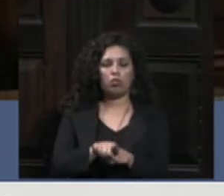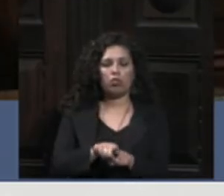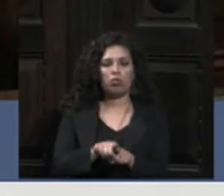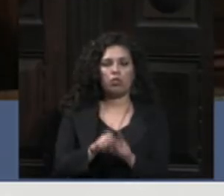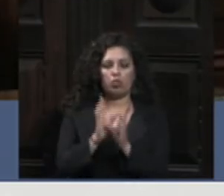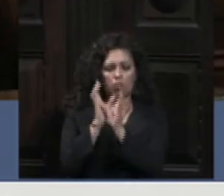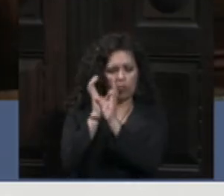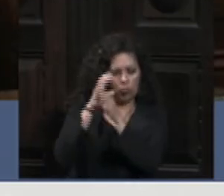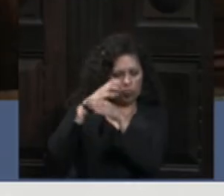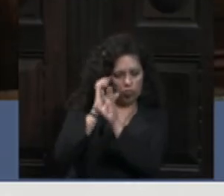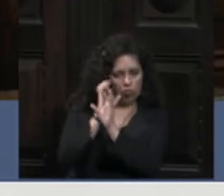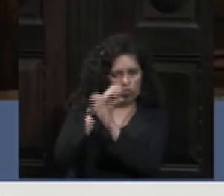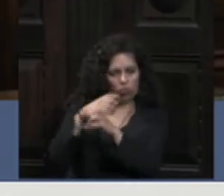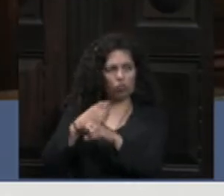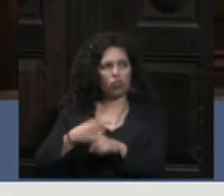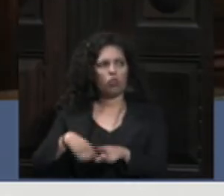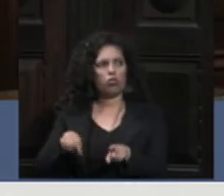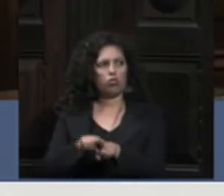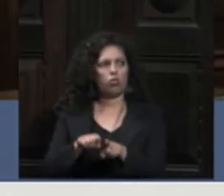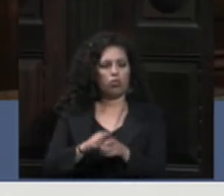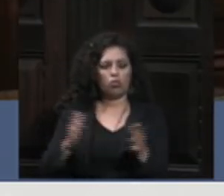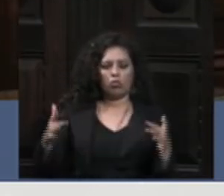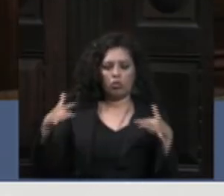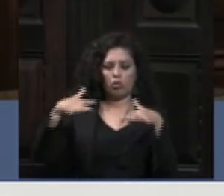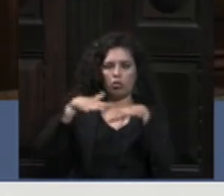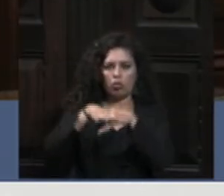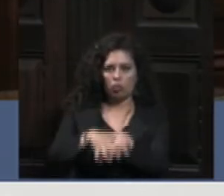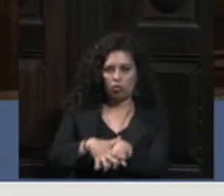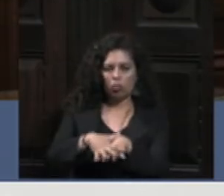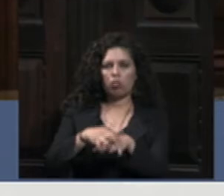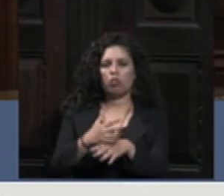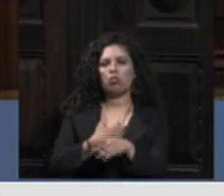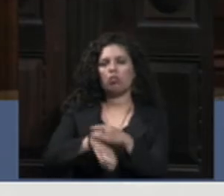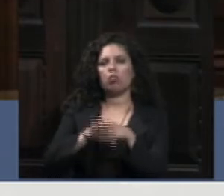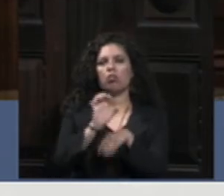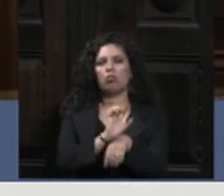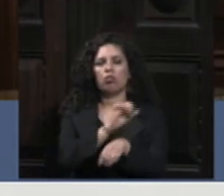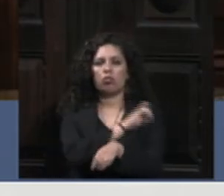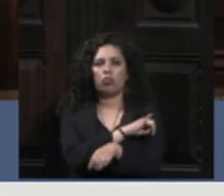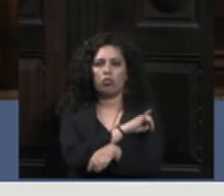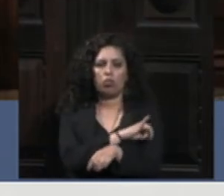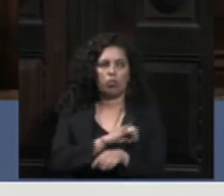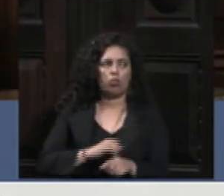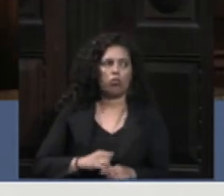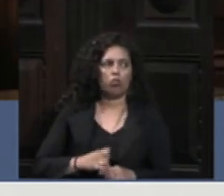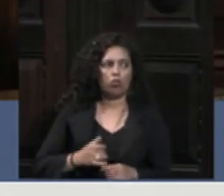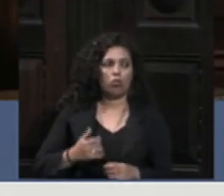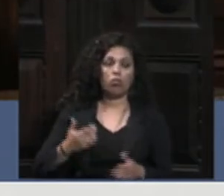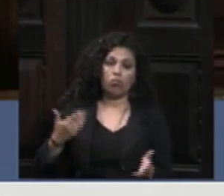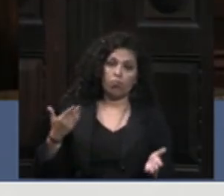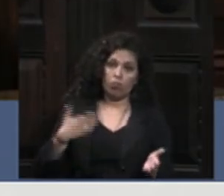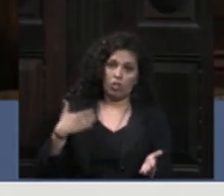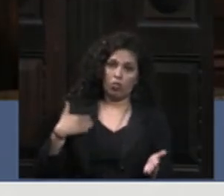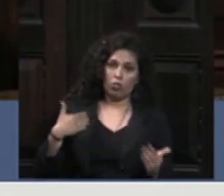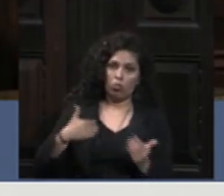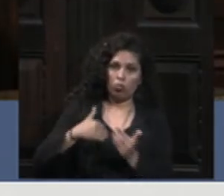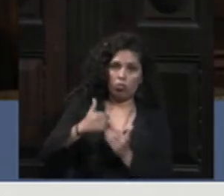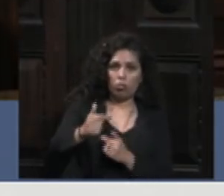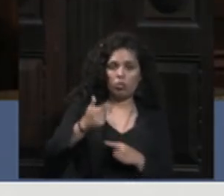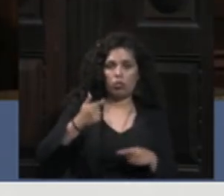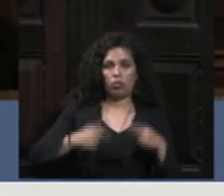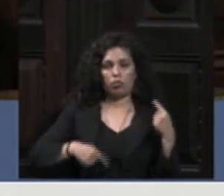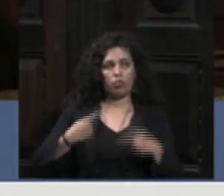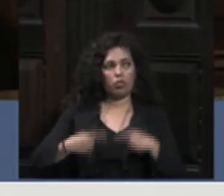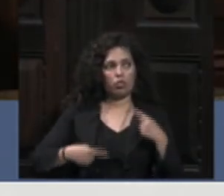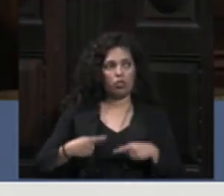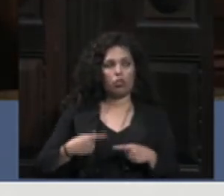tecnologia, de indução ao desenvolvimento regional. Por isso, desde o início do meu mandato, eu